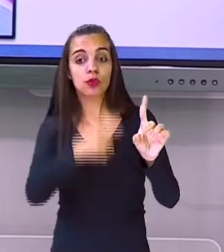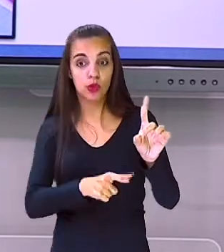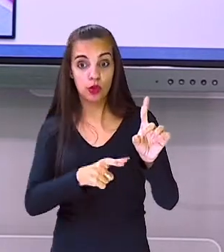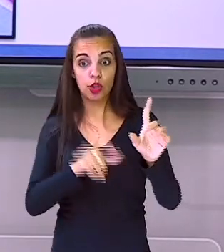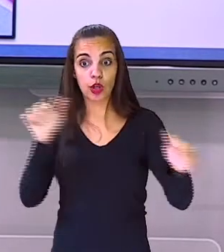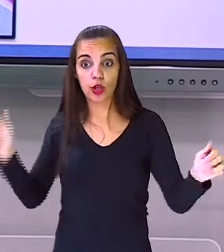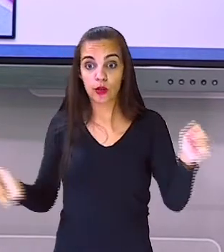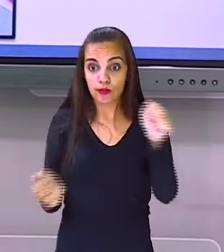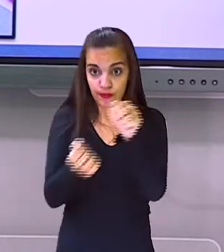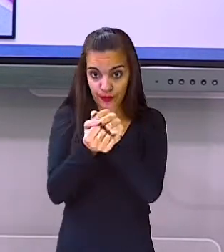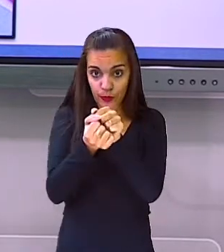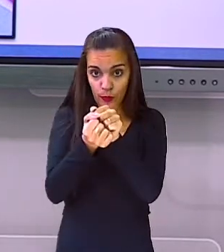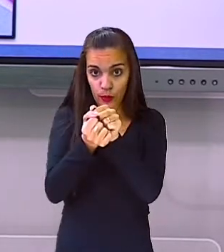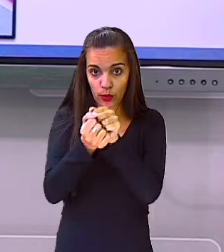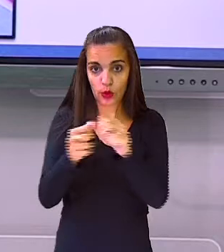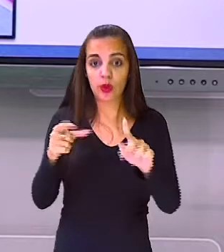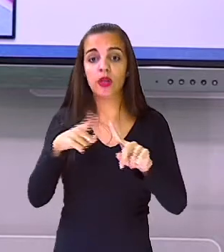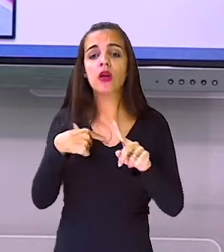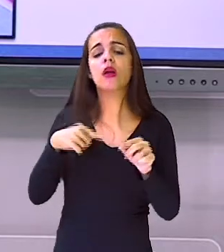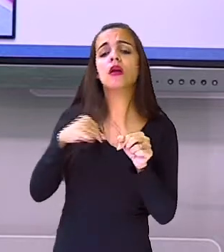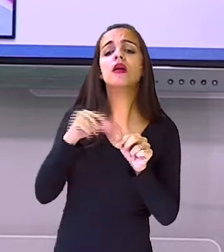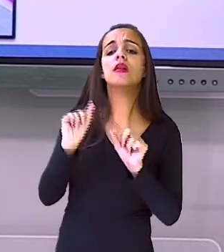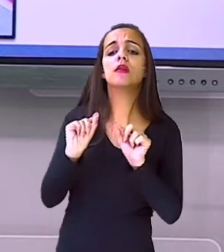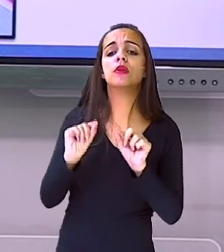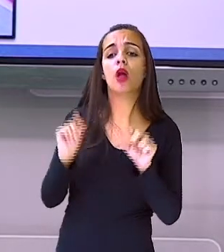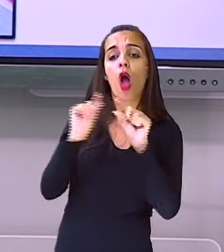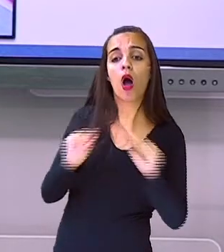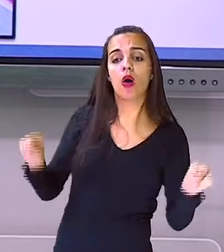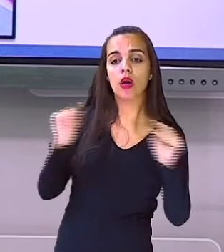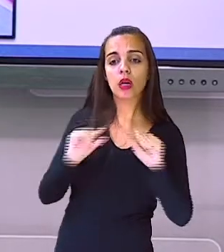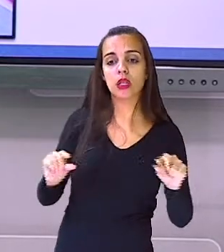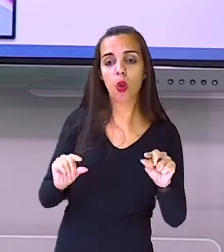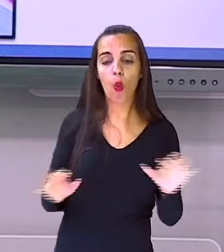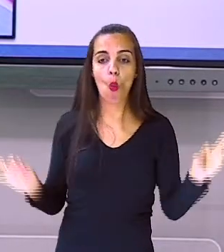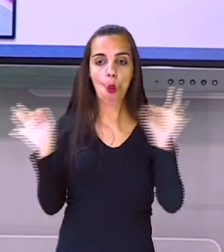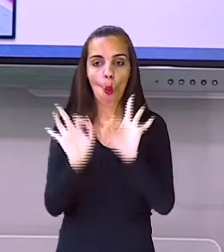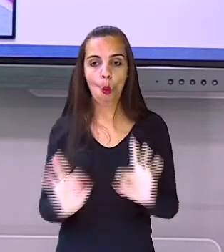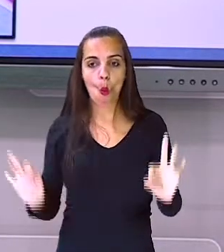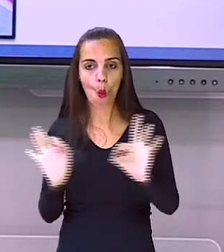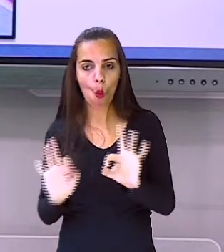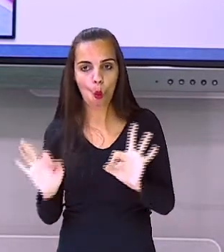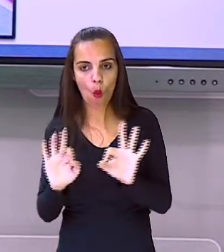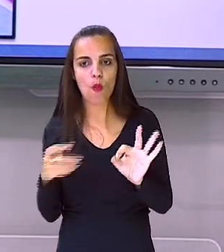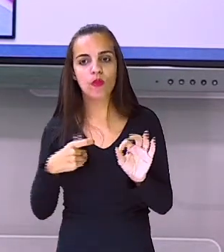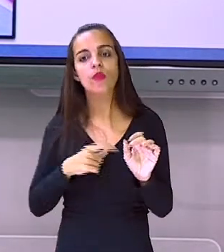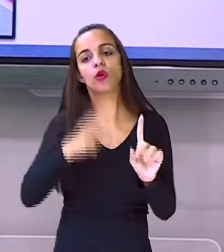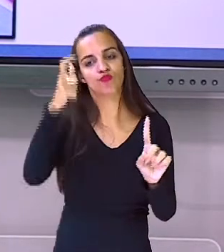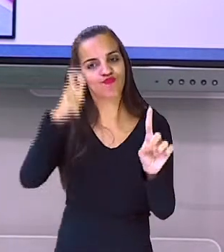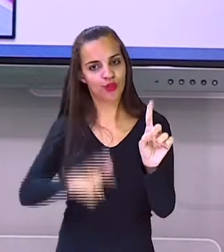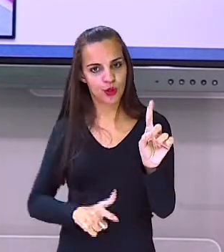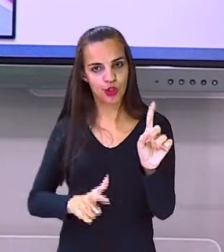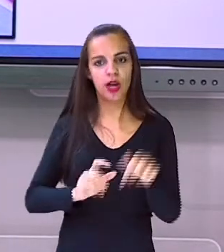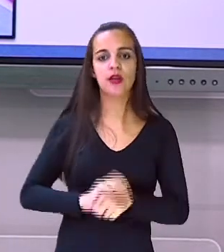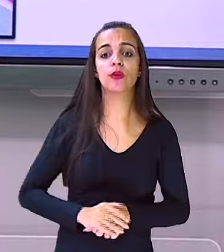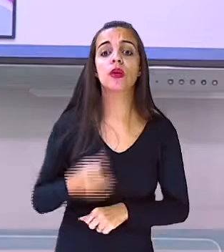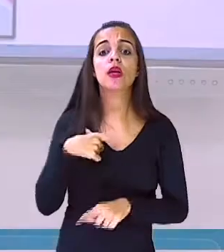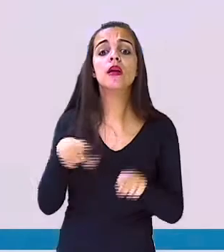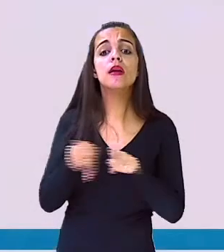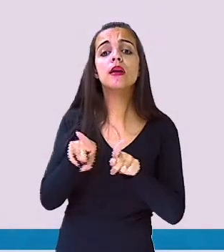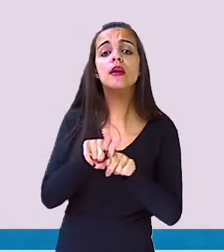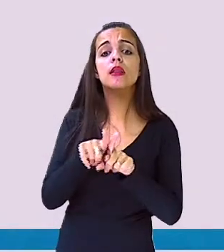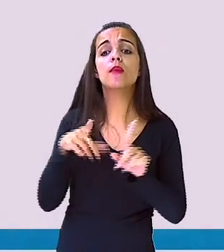temos a oração sem sujeito, quase que eu errei, viram? É muita emoção de estar na nossa última aula